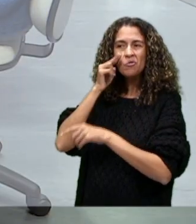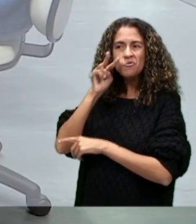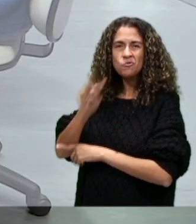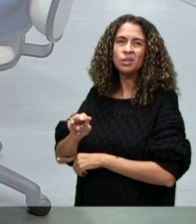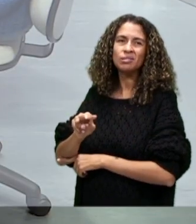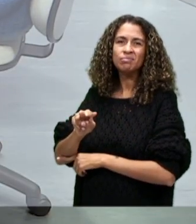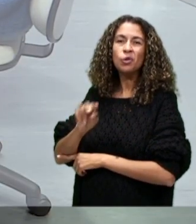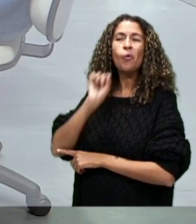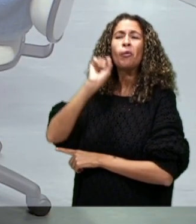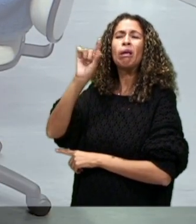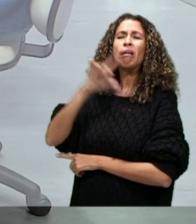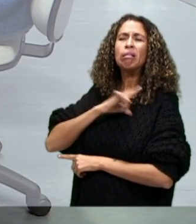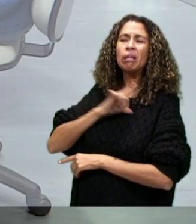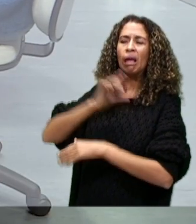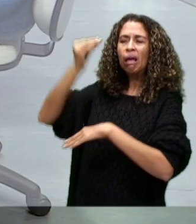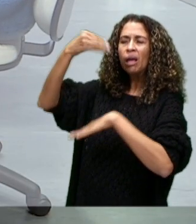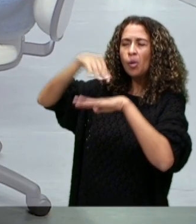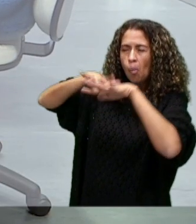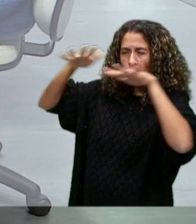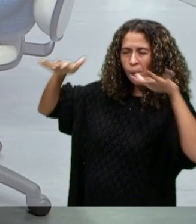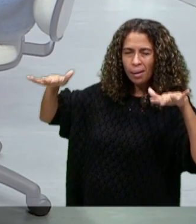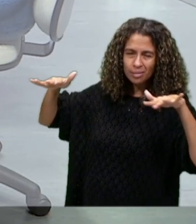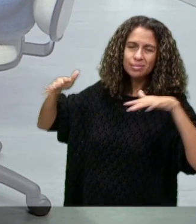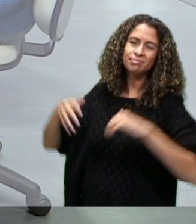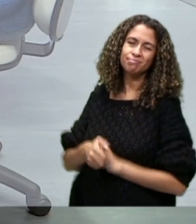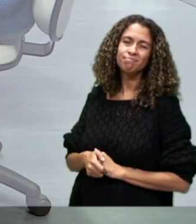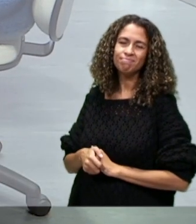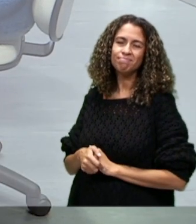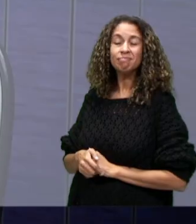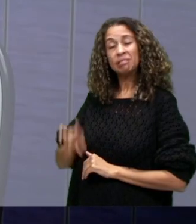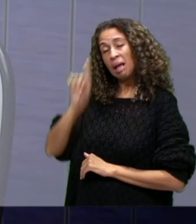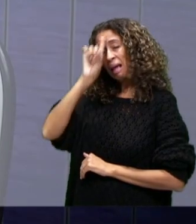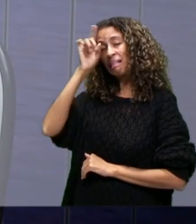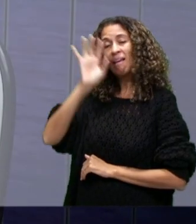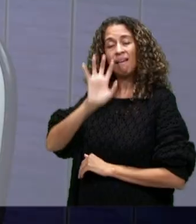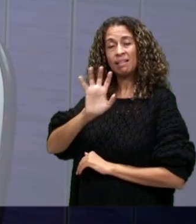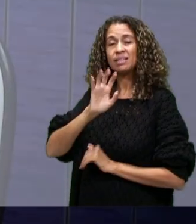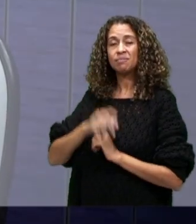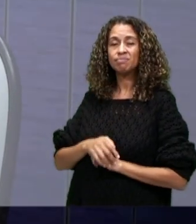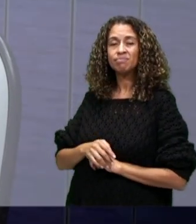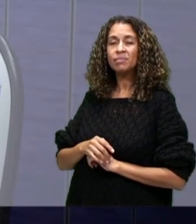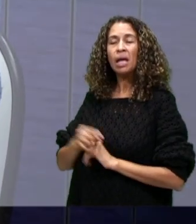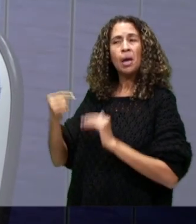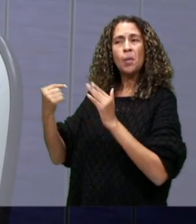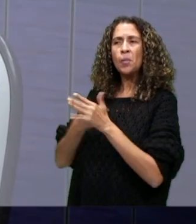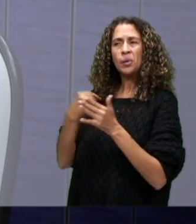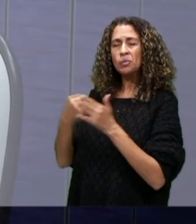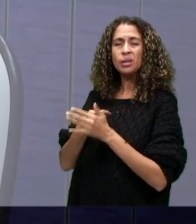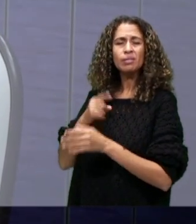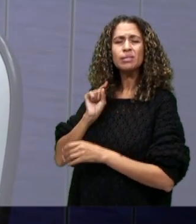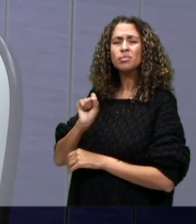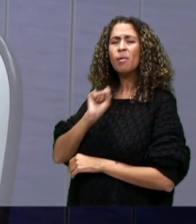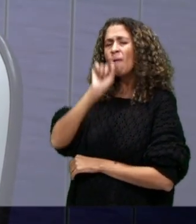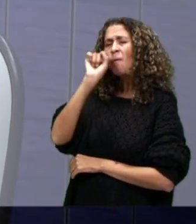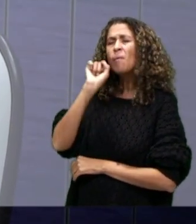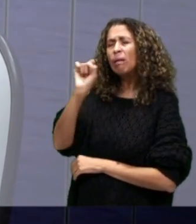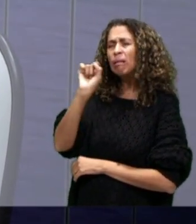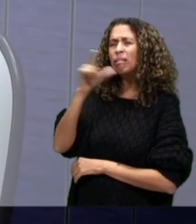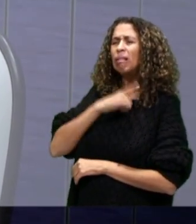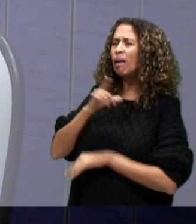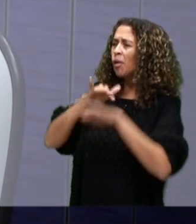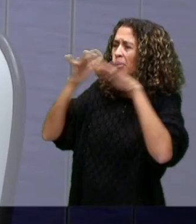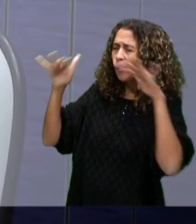e ver o que tem dentro do mar. E a ideia é essa. Era sempre a pergunta que eu me fazia quando eu era pequena: o que será que tem no